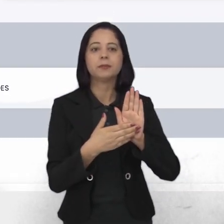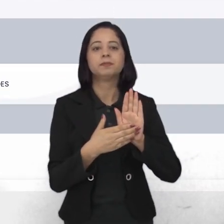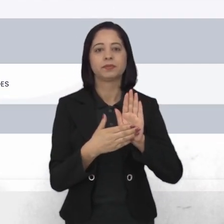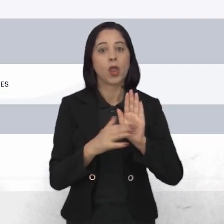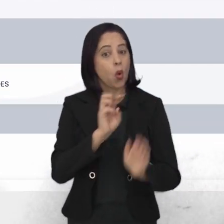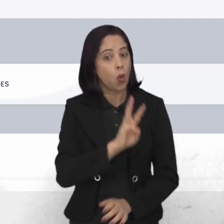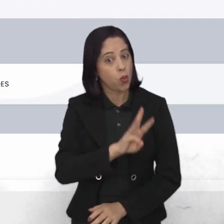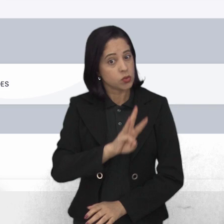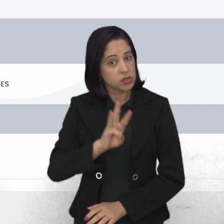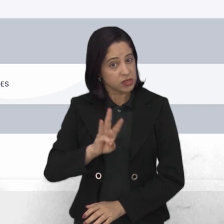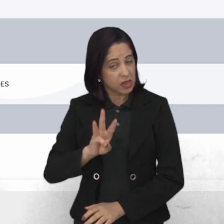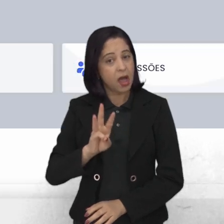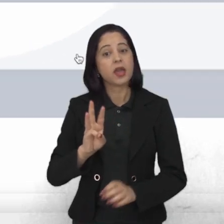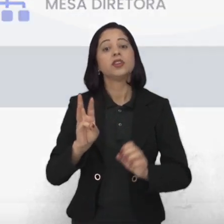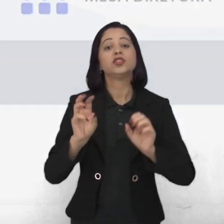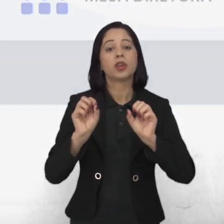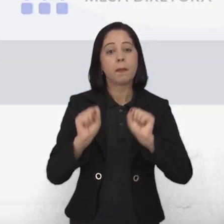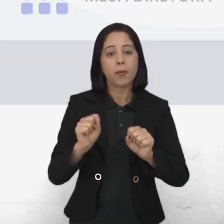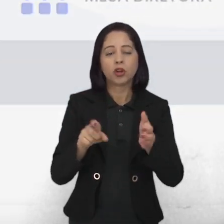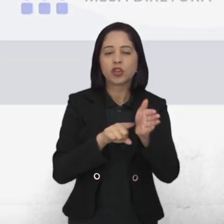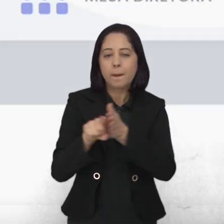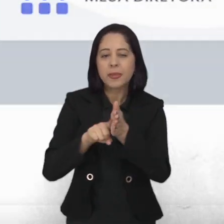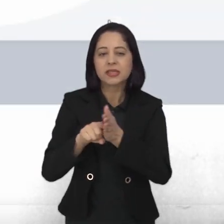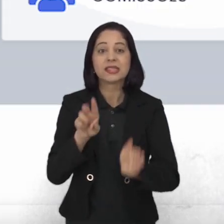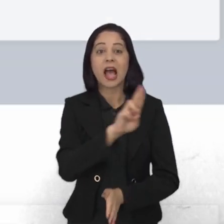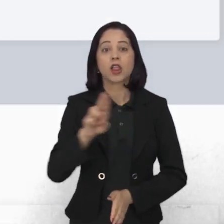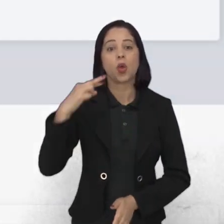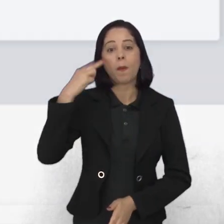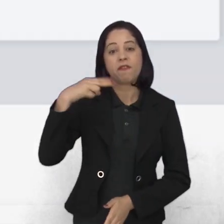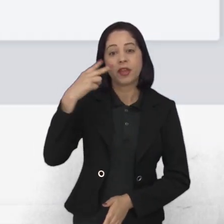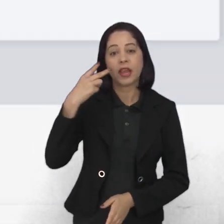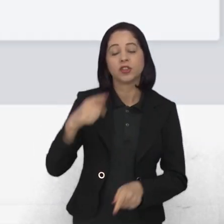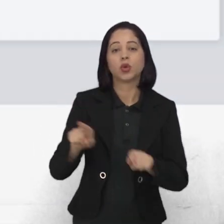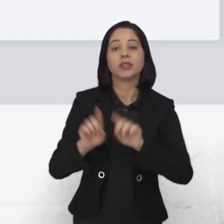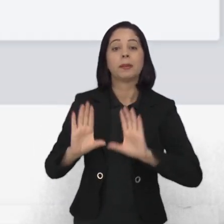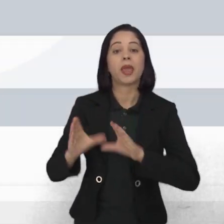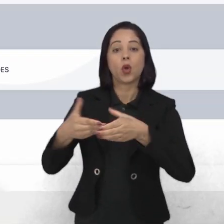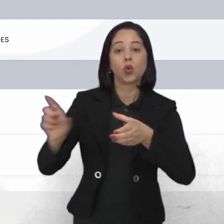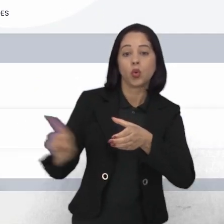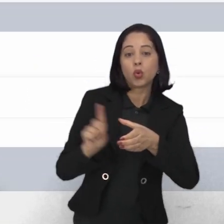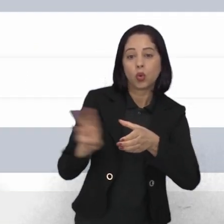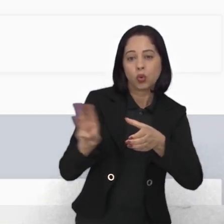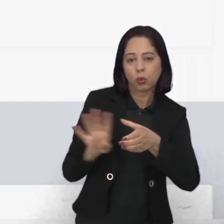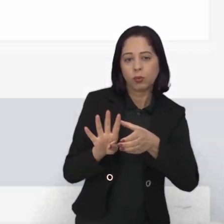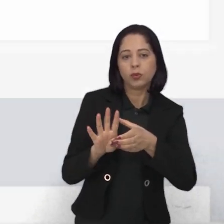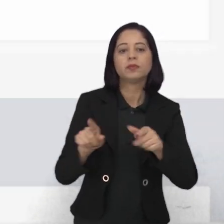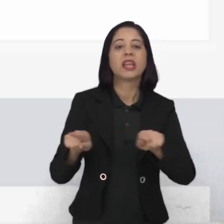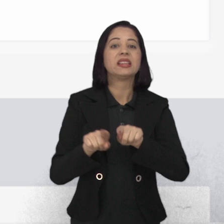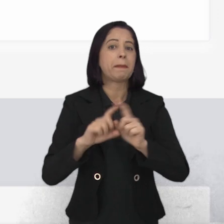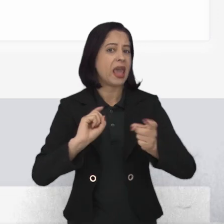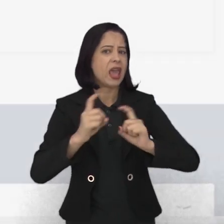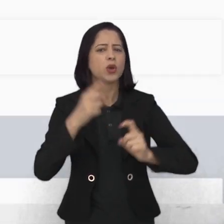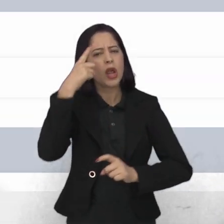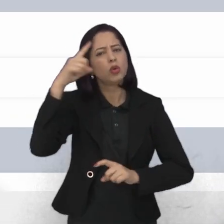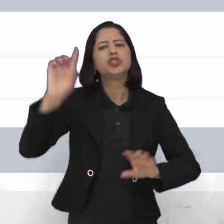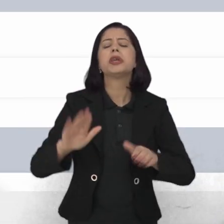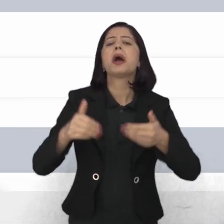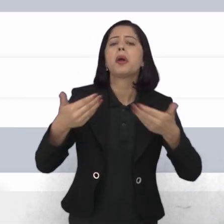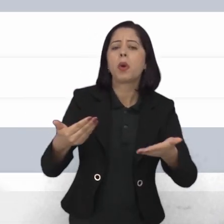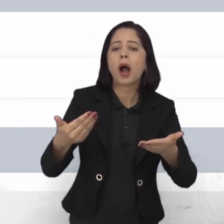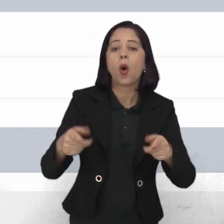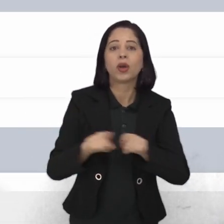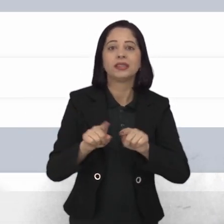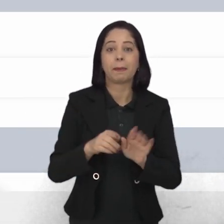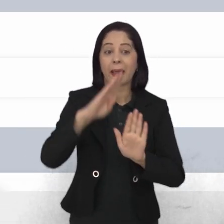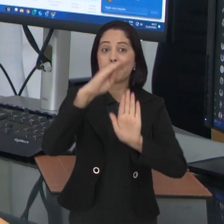também permite a consulta sobre quem são os parlamentares, quais são as comissões, quando acontecem as reuniões e quais são as